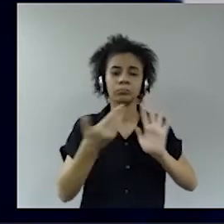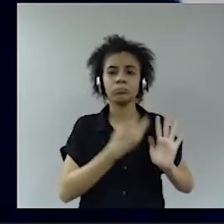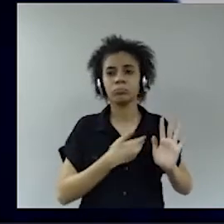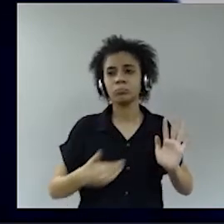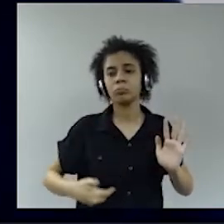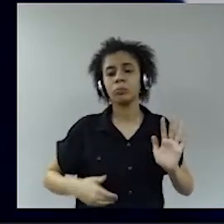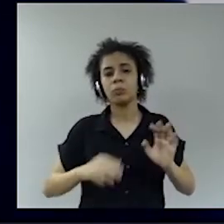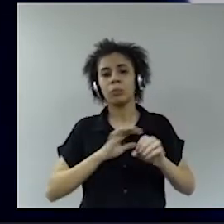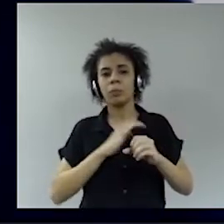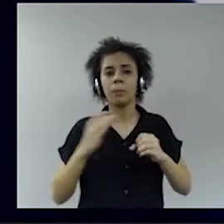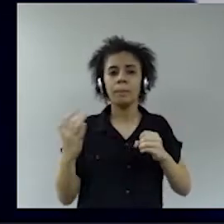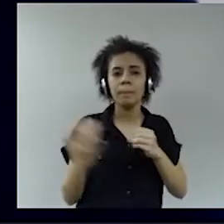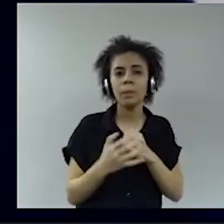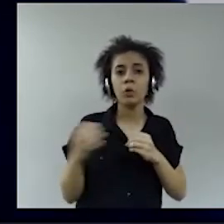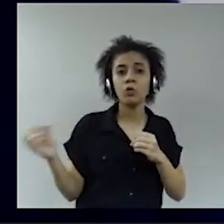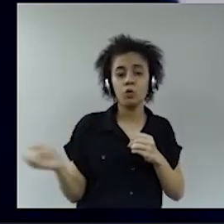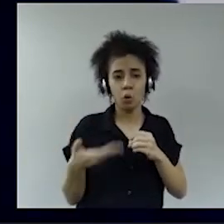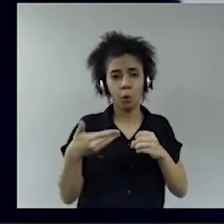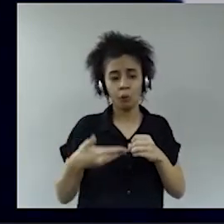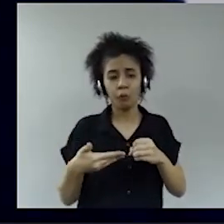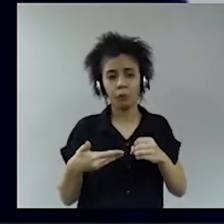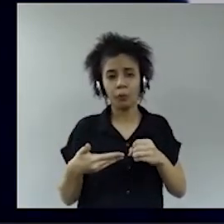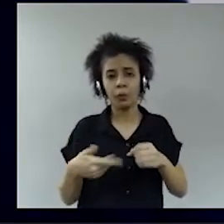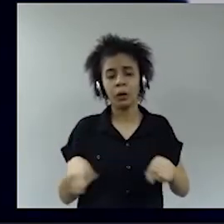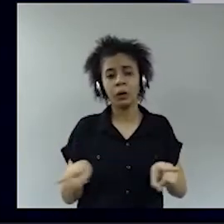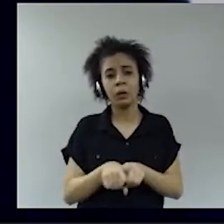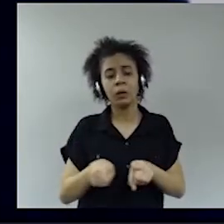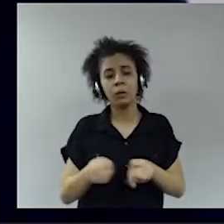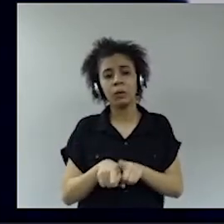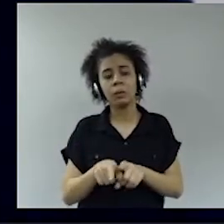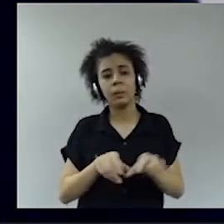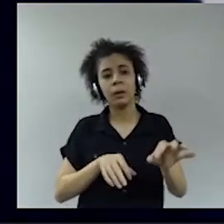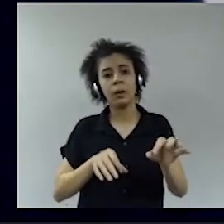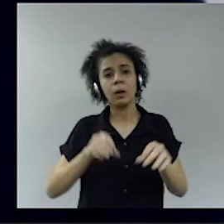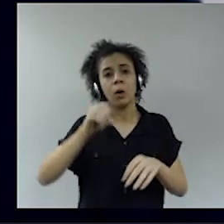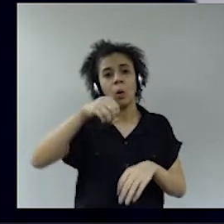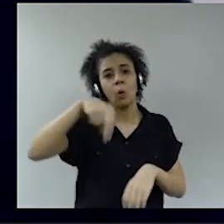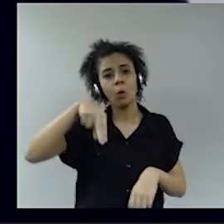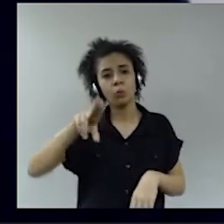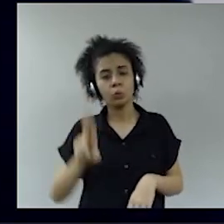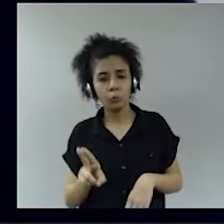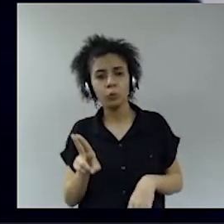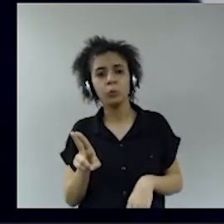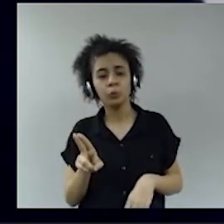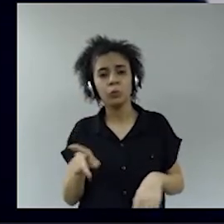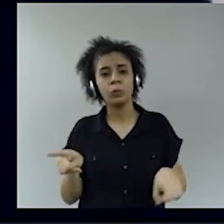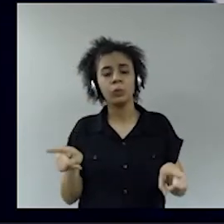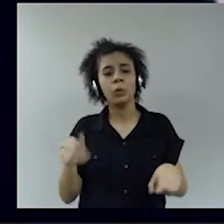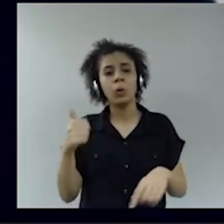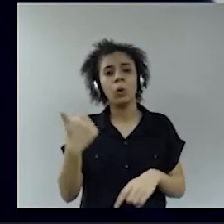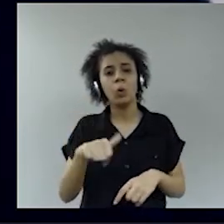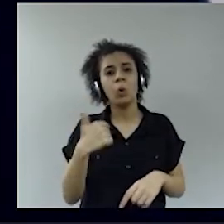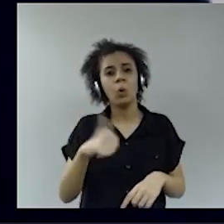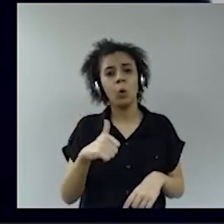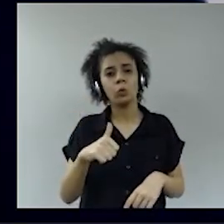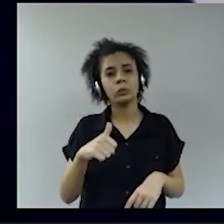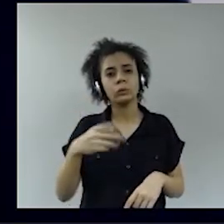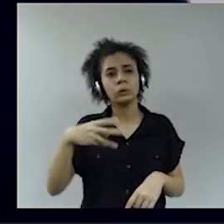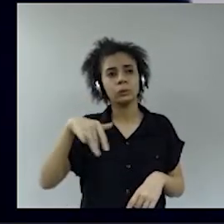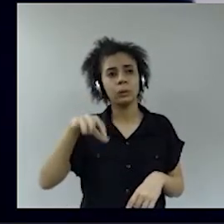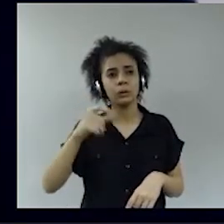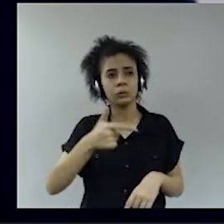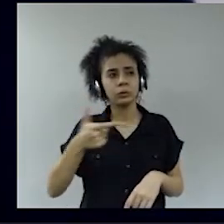em relação ao novo coronavírus. A Organização Mundial da Saúde, em 11 de março de